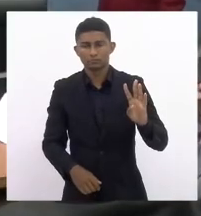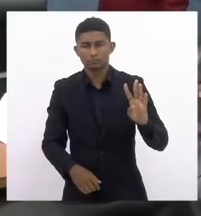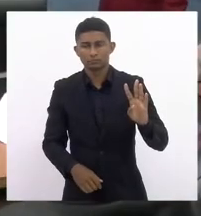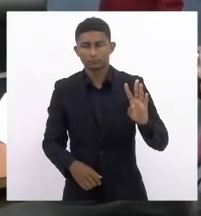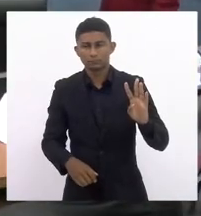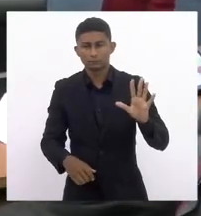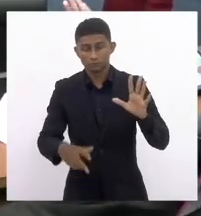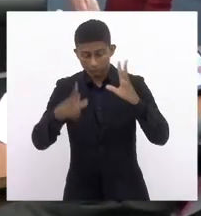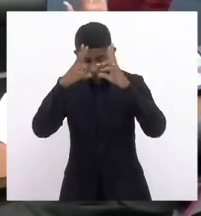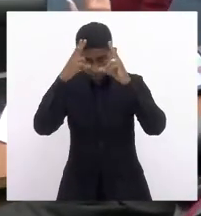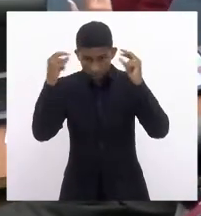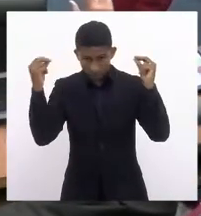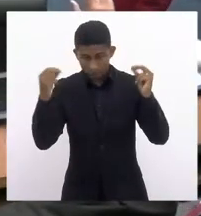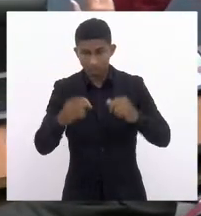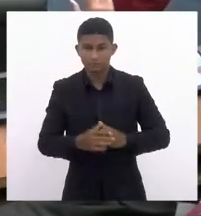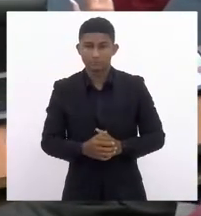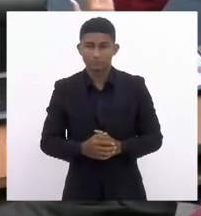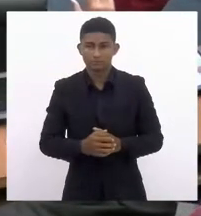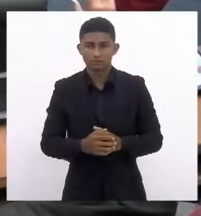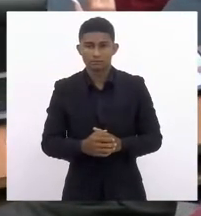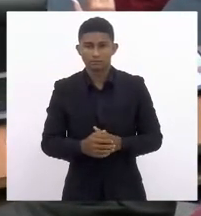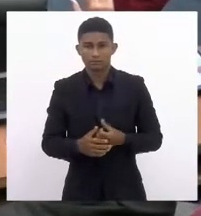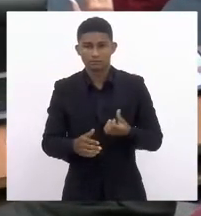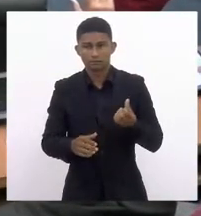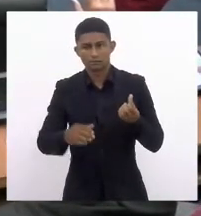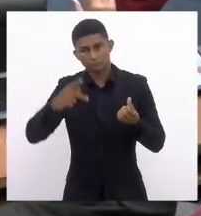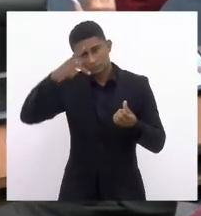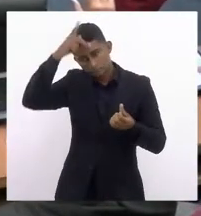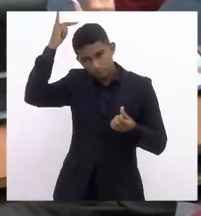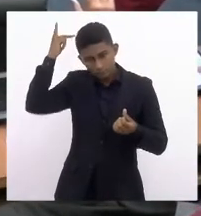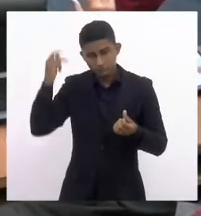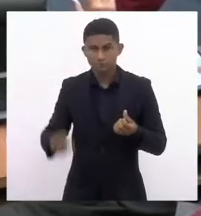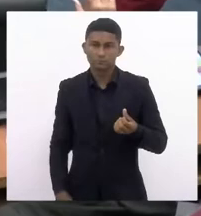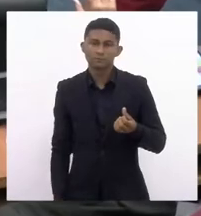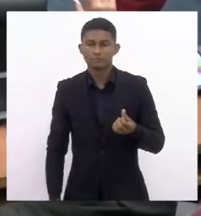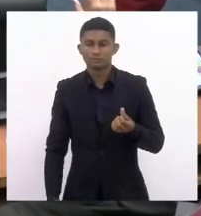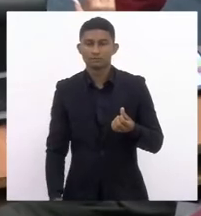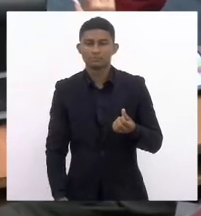enfermeira, não, esse aqui. Luiz Paulo,